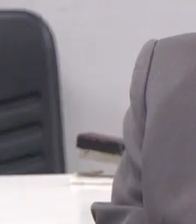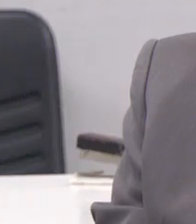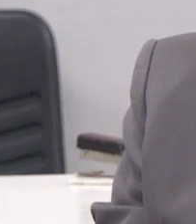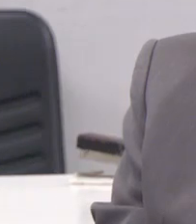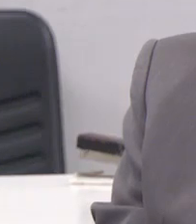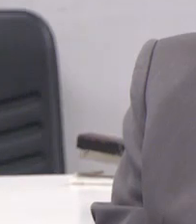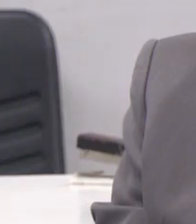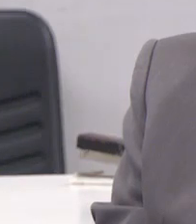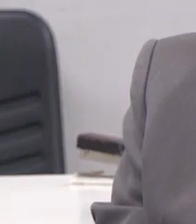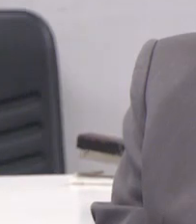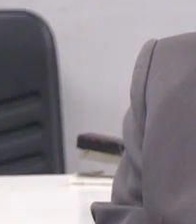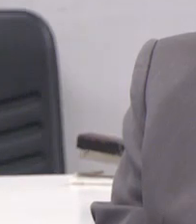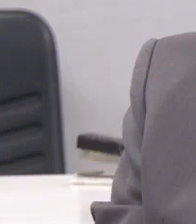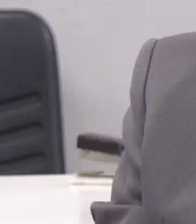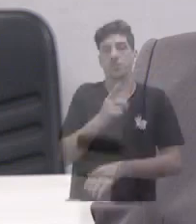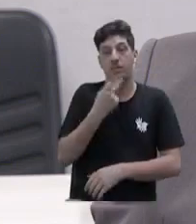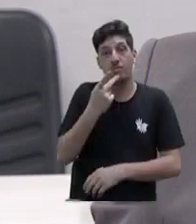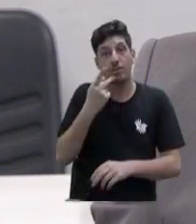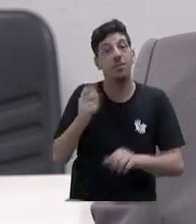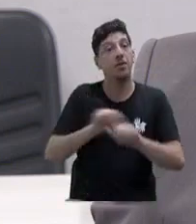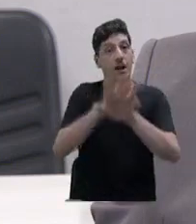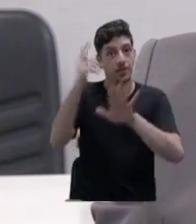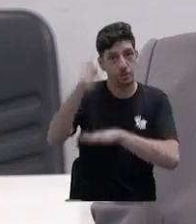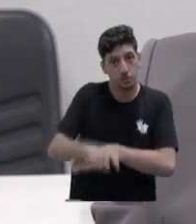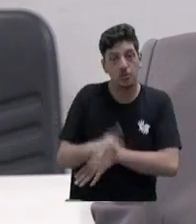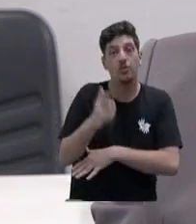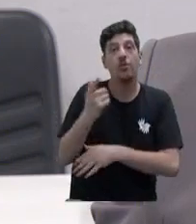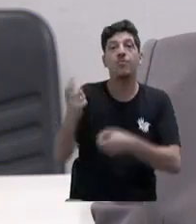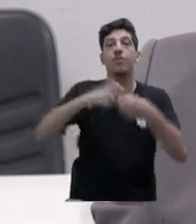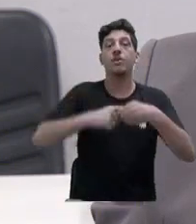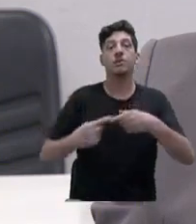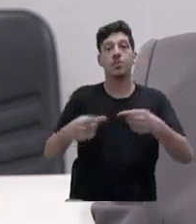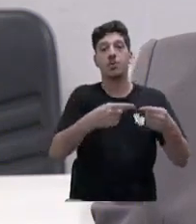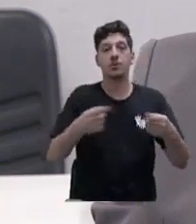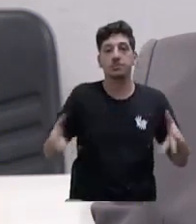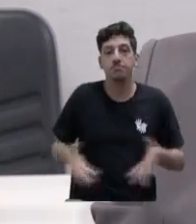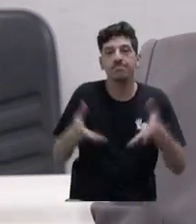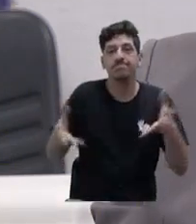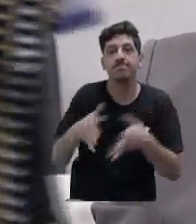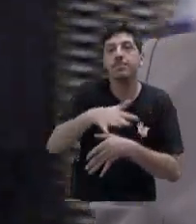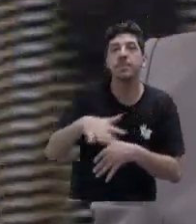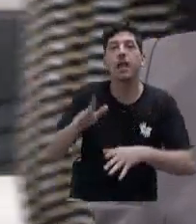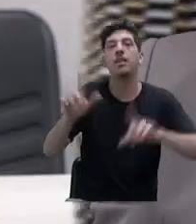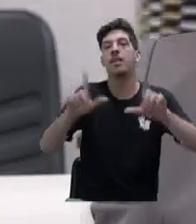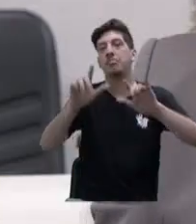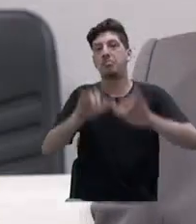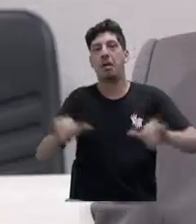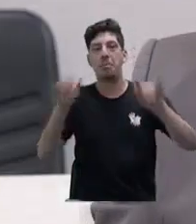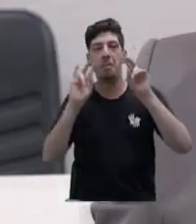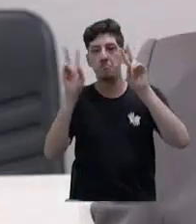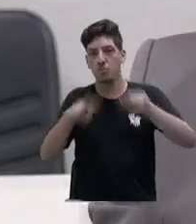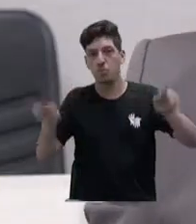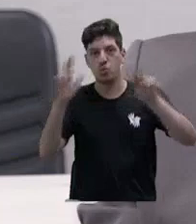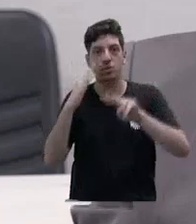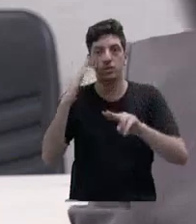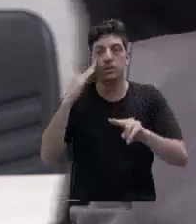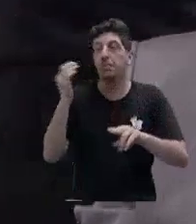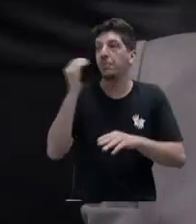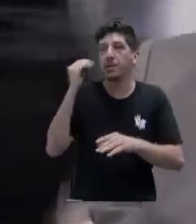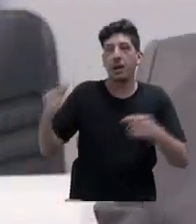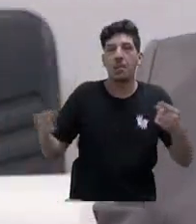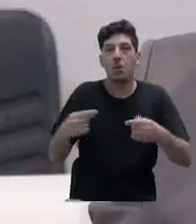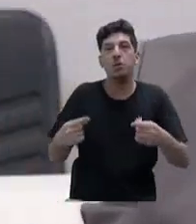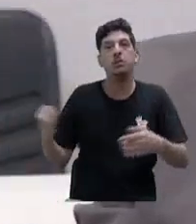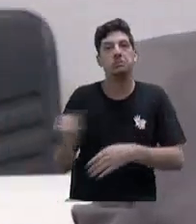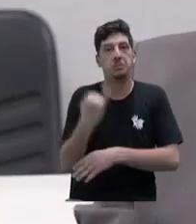isso, falo isso com muita clareza, retomar uma política de fomento ao audiovisual grande, que possibilitasse,